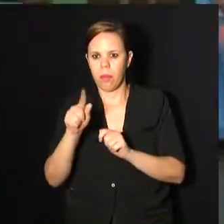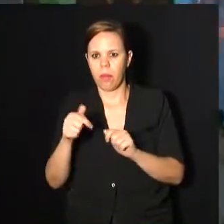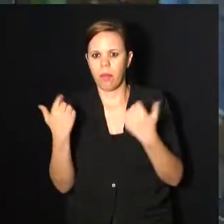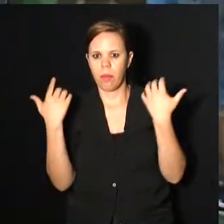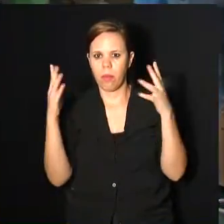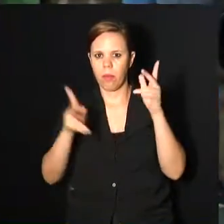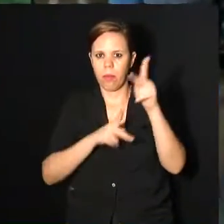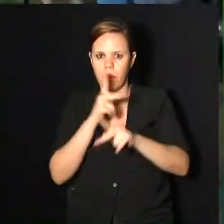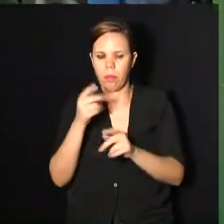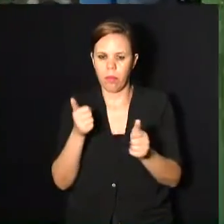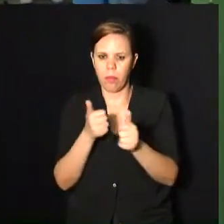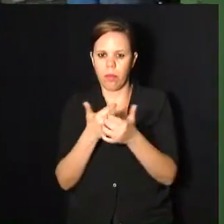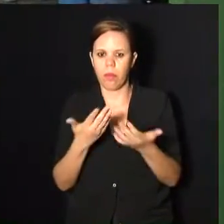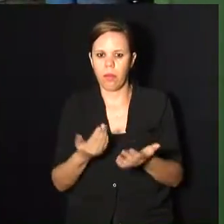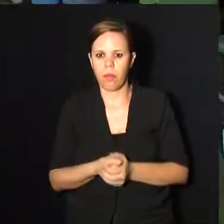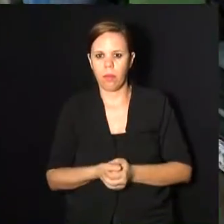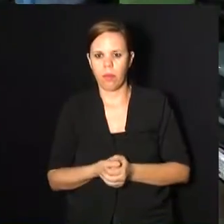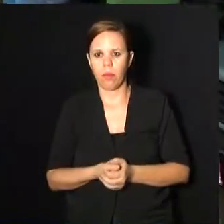pelos companheiros.